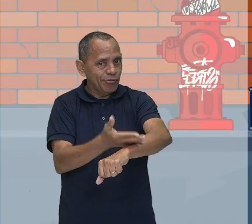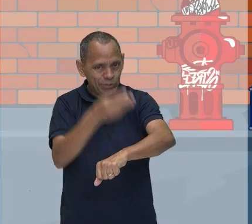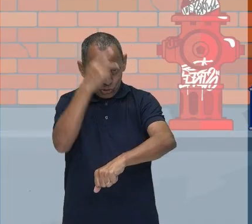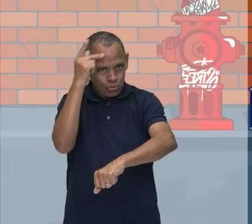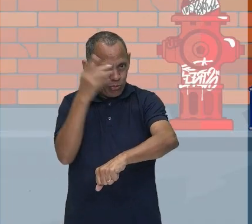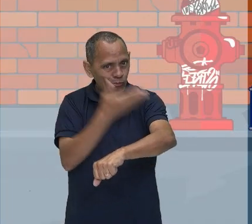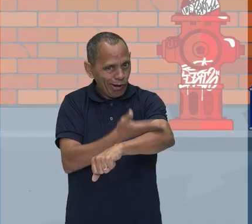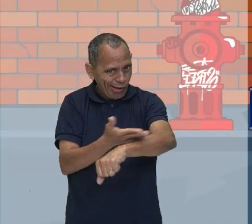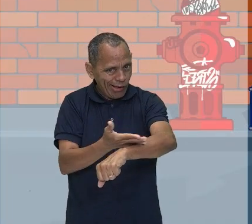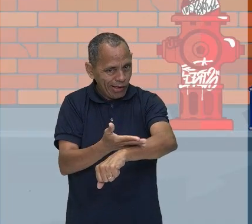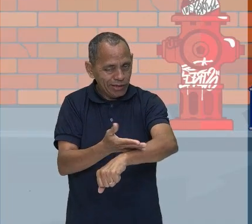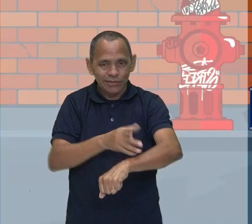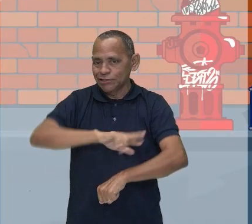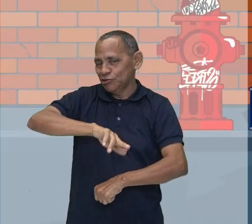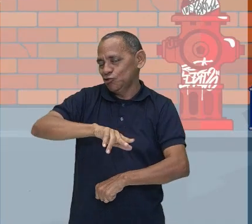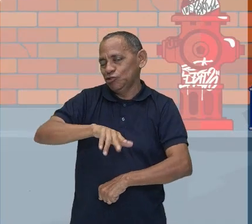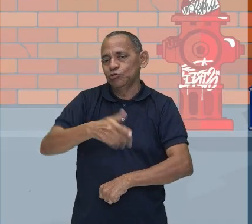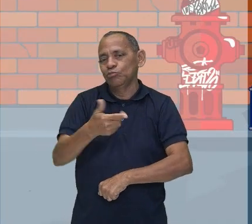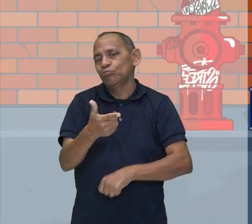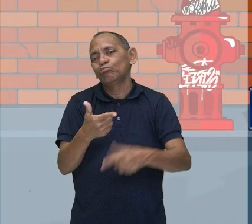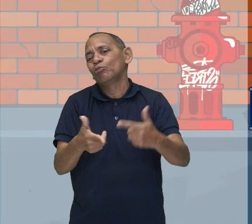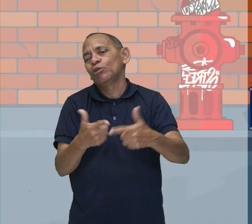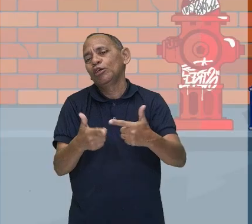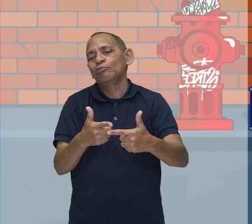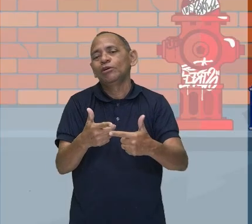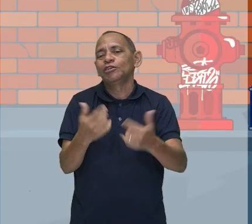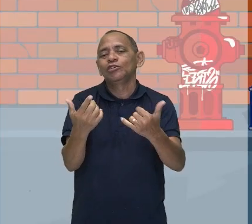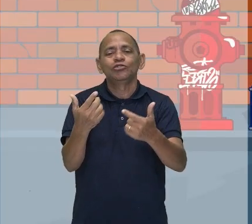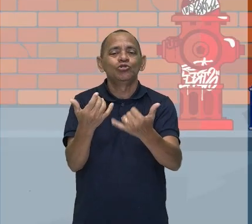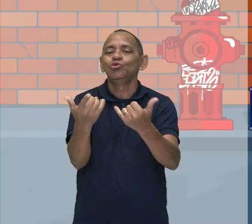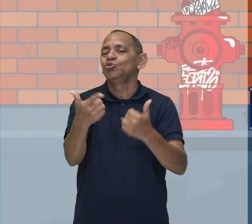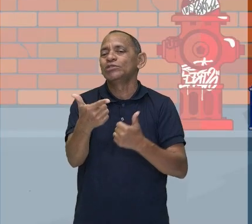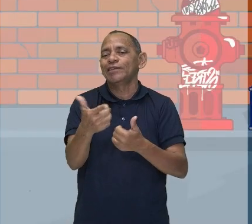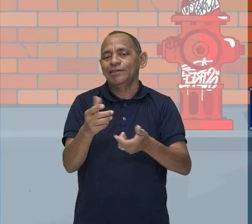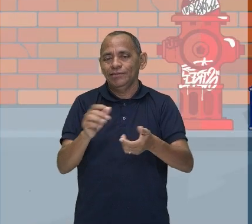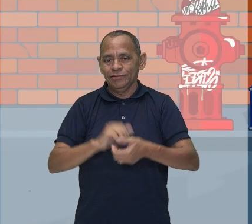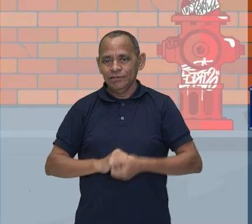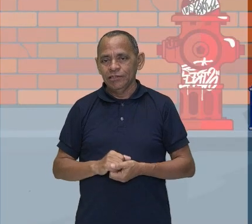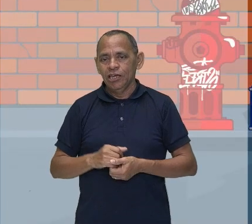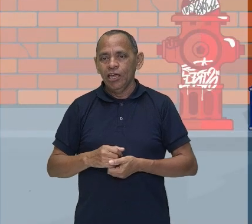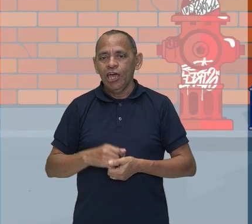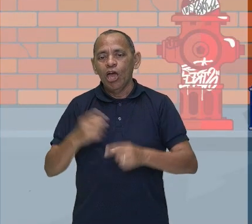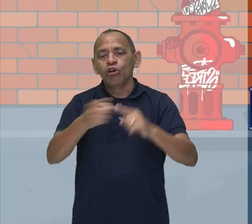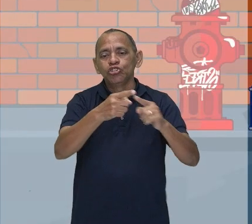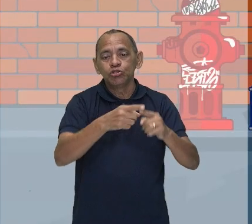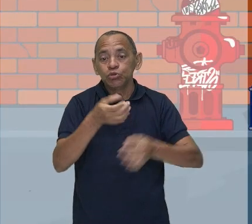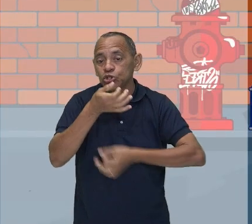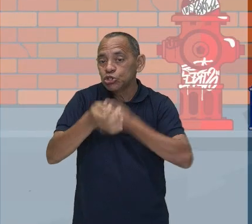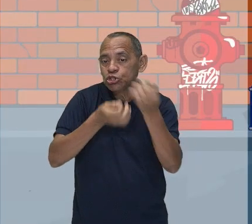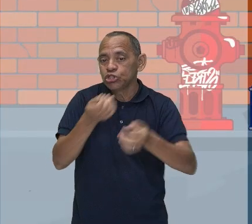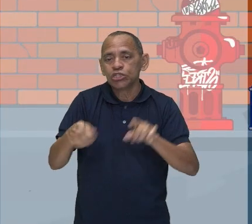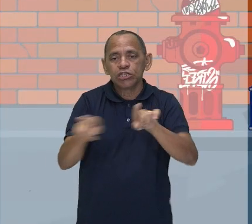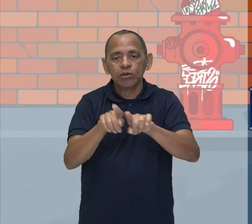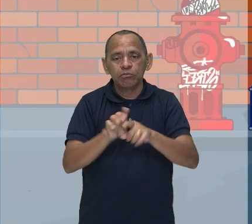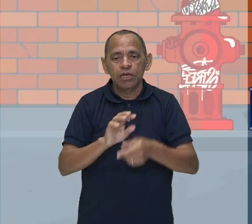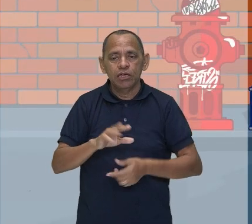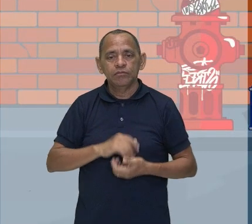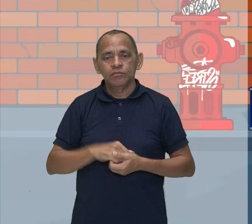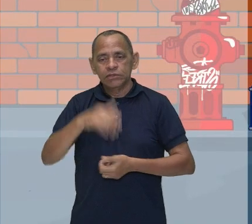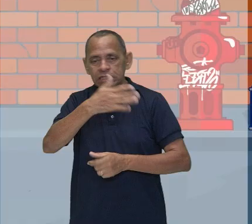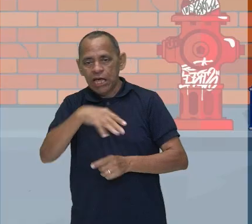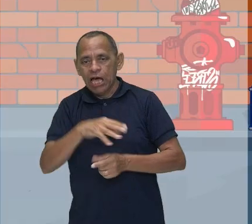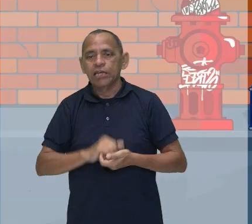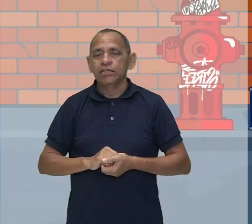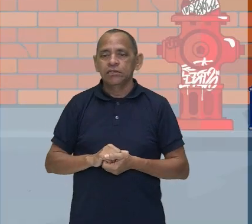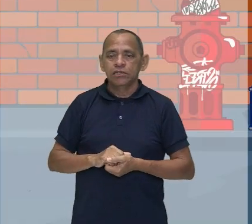negro, então, querendo ou não, fica mais margem à sociedade. É uma forma de criticar também questões sociais, raciais, tá